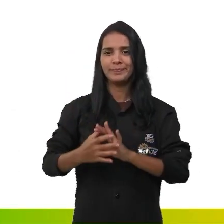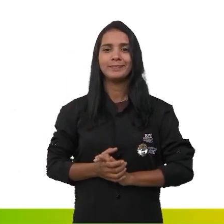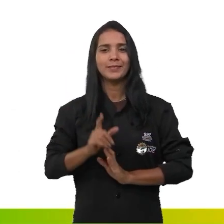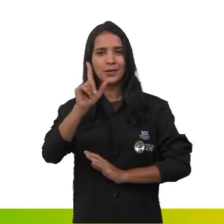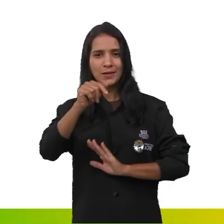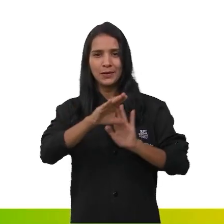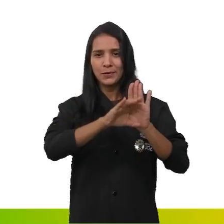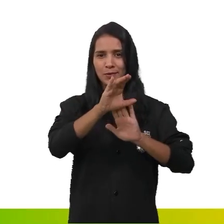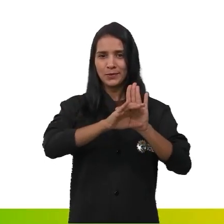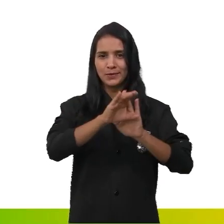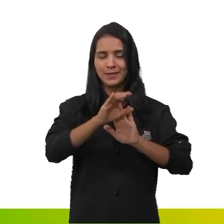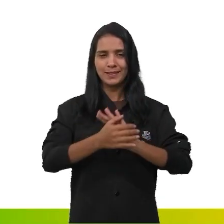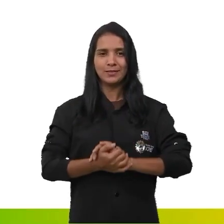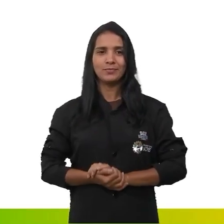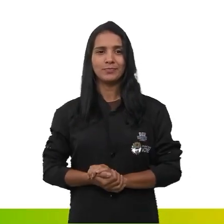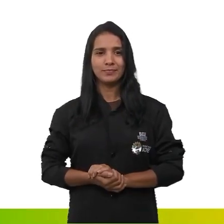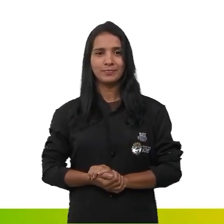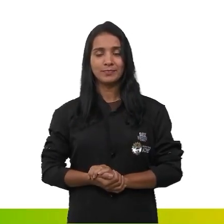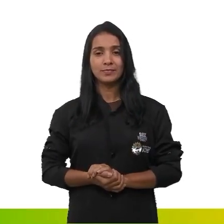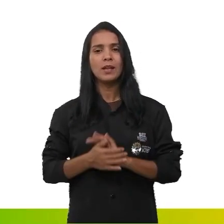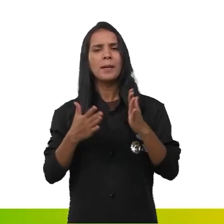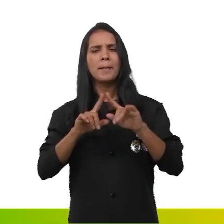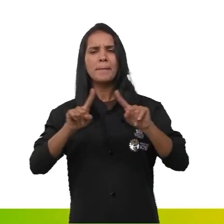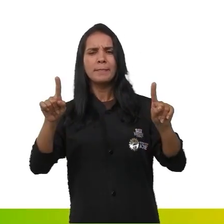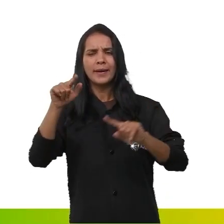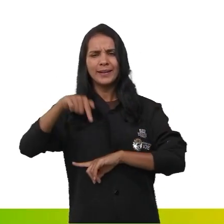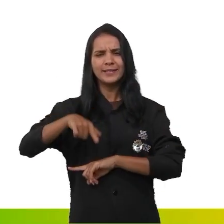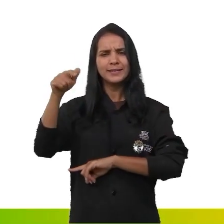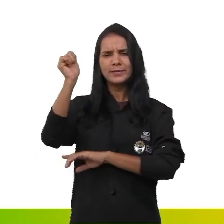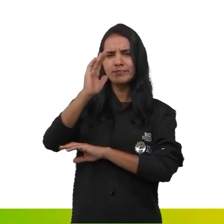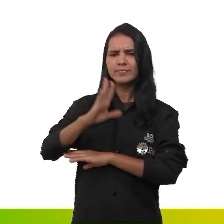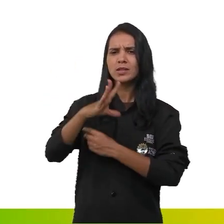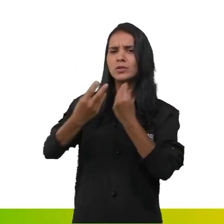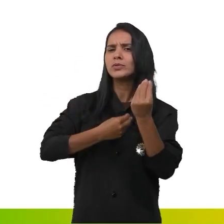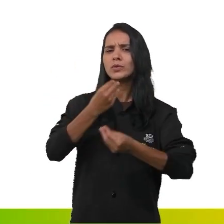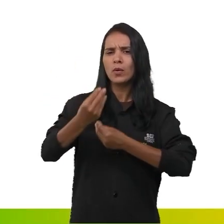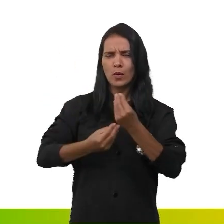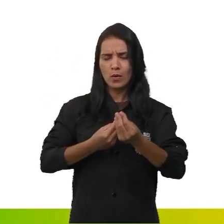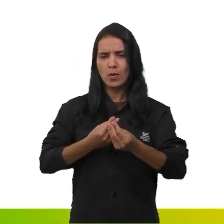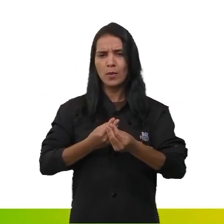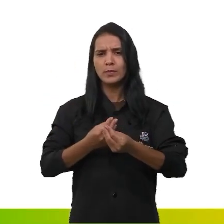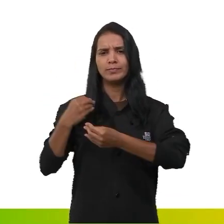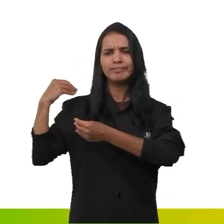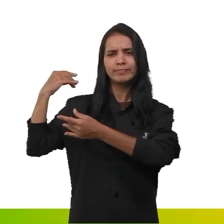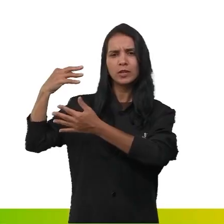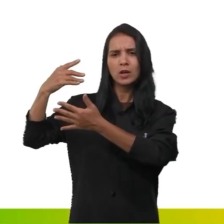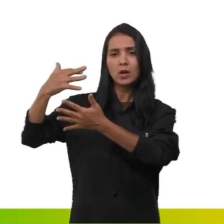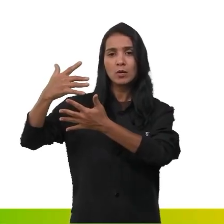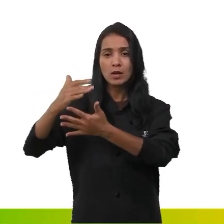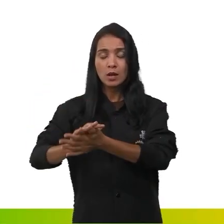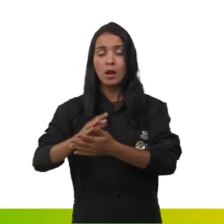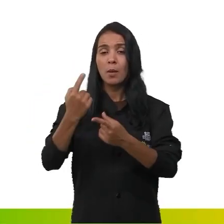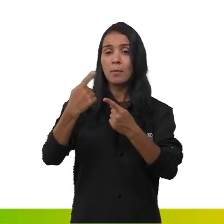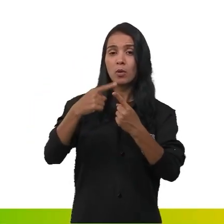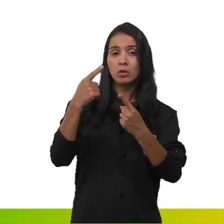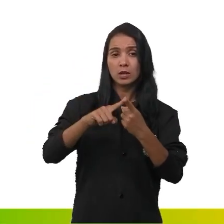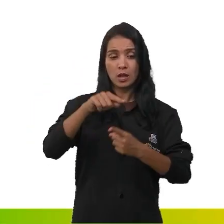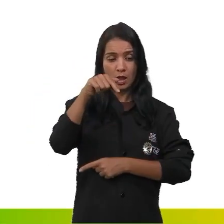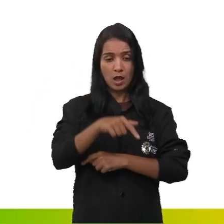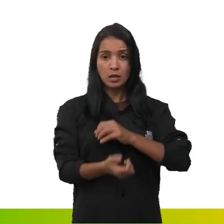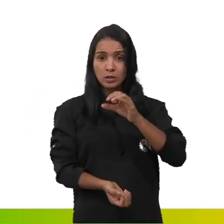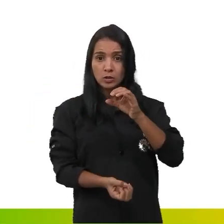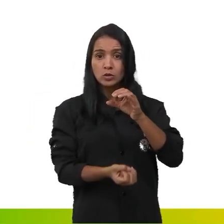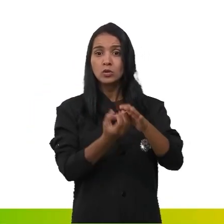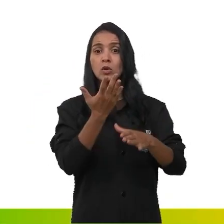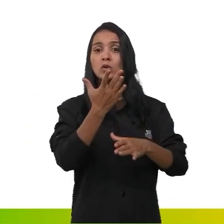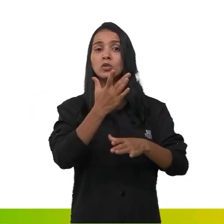populismo. Vamos falar um pouquinho do que aconteceu no Brasil. No Brasil, O populismo surgiu, em parte, da